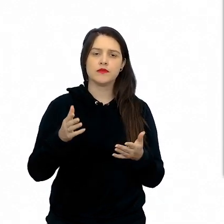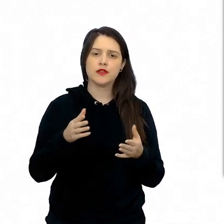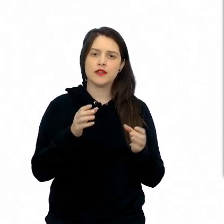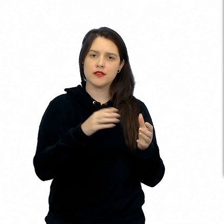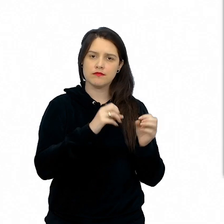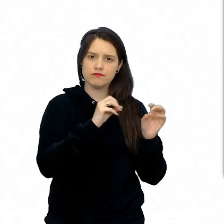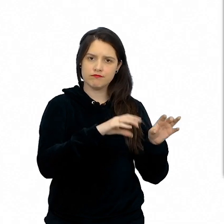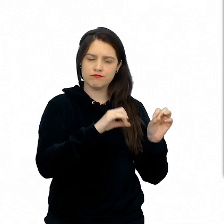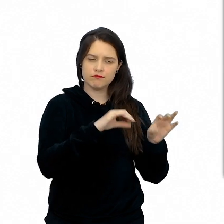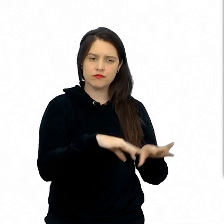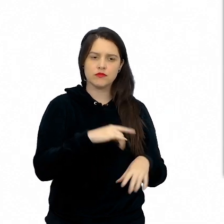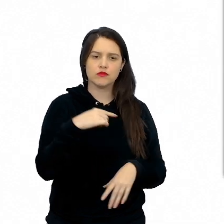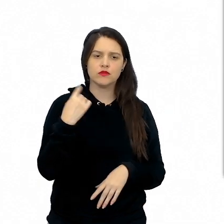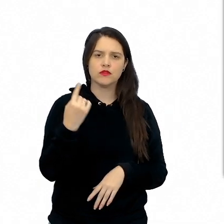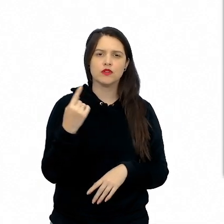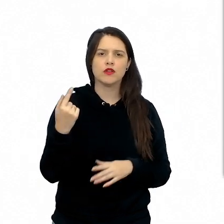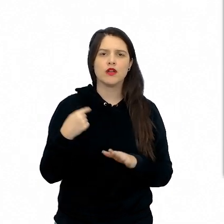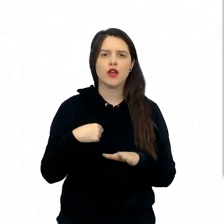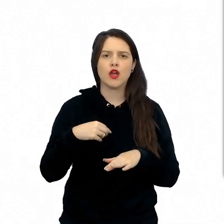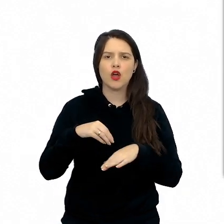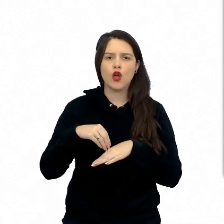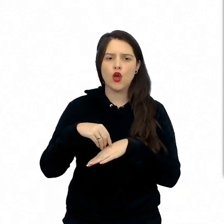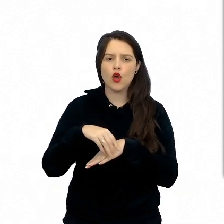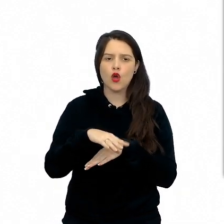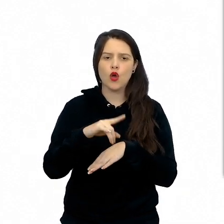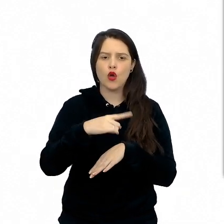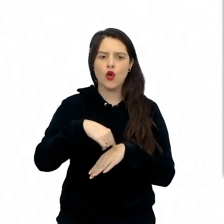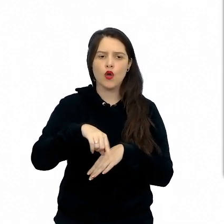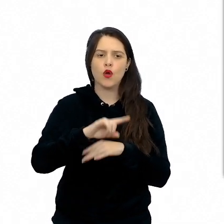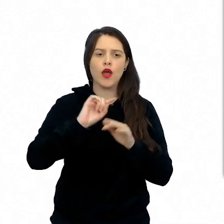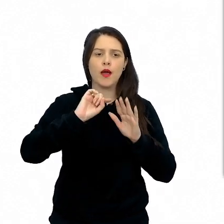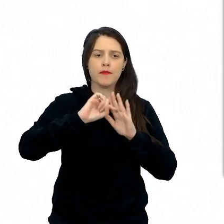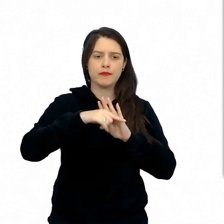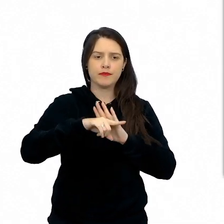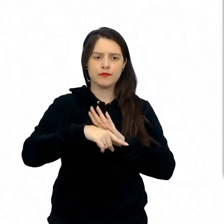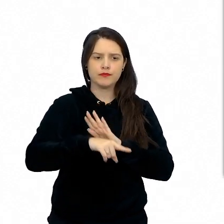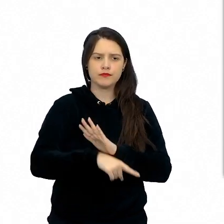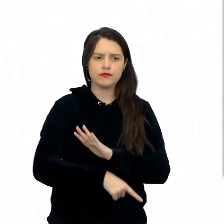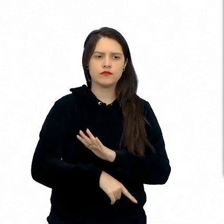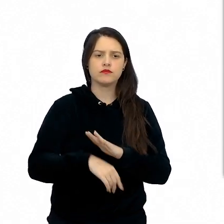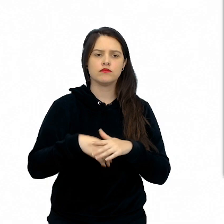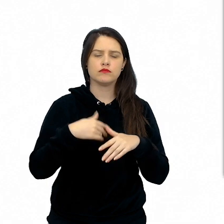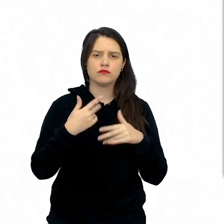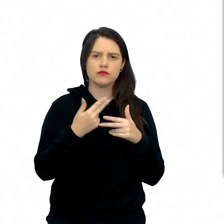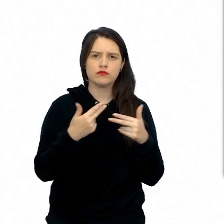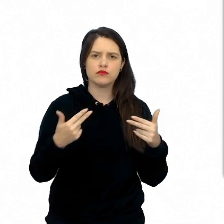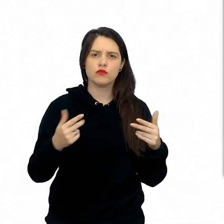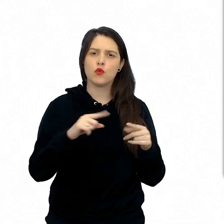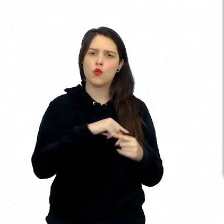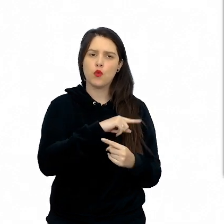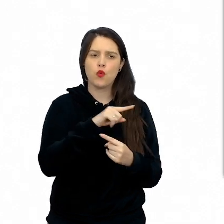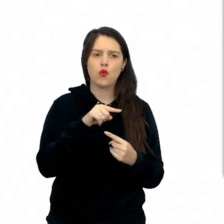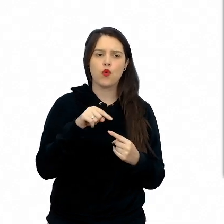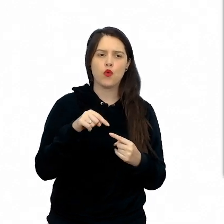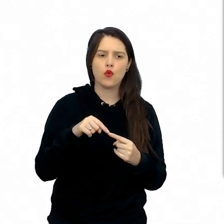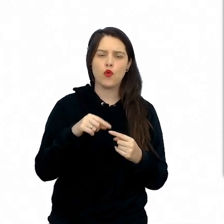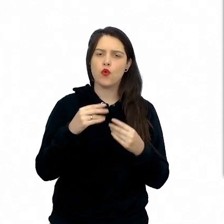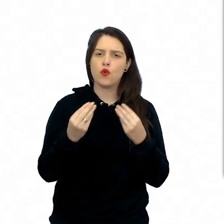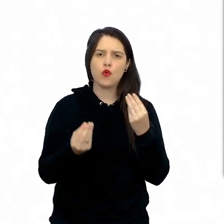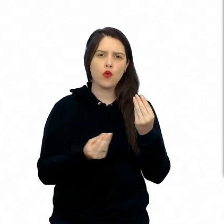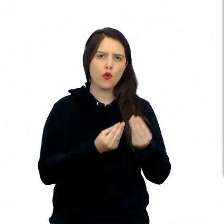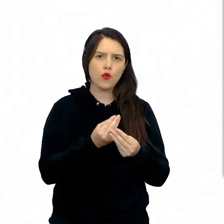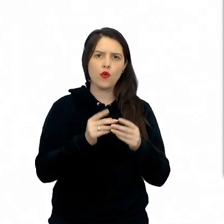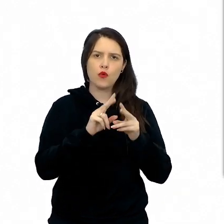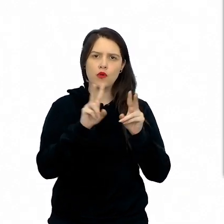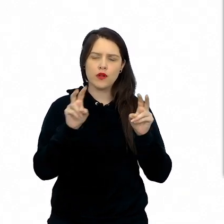Vale ressaltar que o Programa de Recuperação e Aprofundamento tem como principal objetivo proporcionar ao